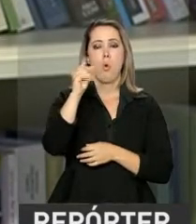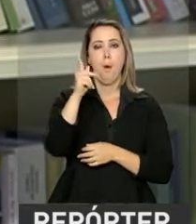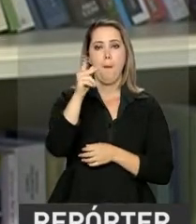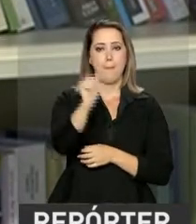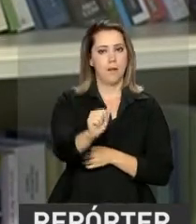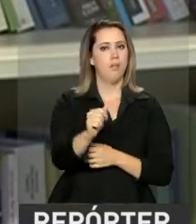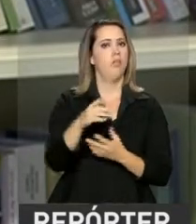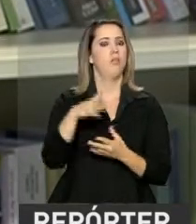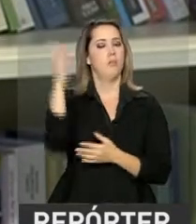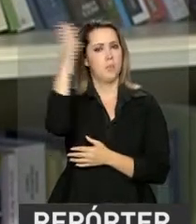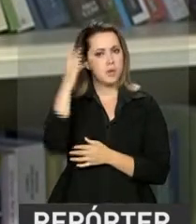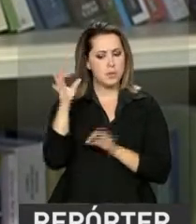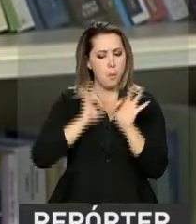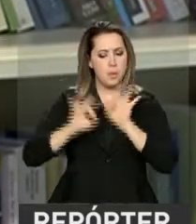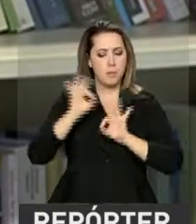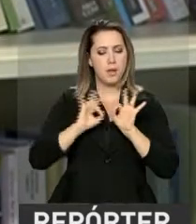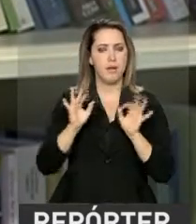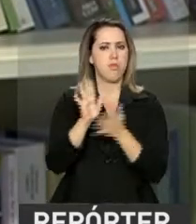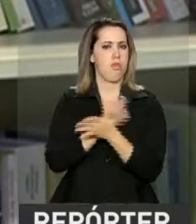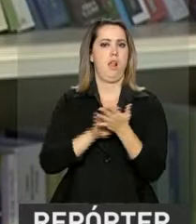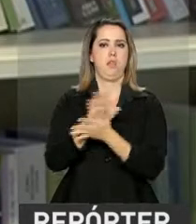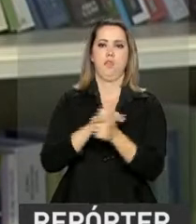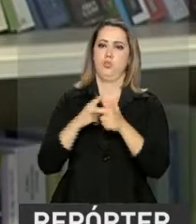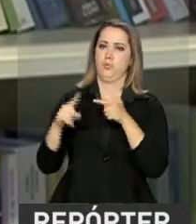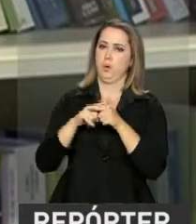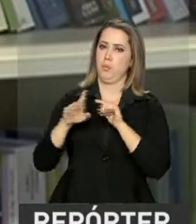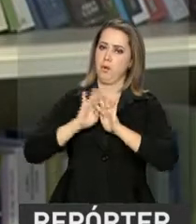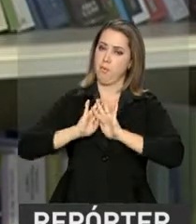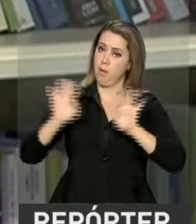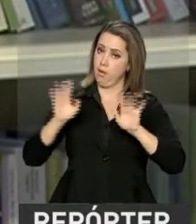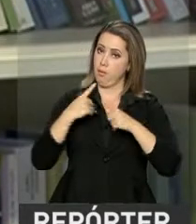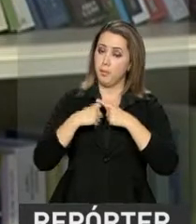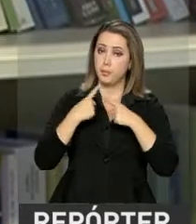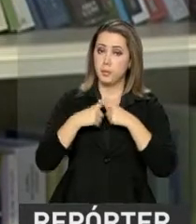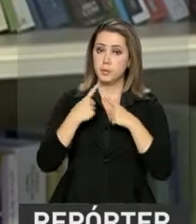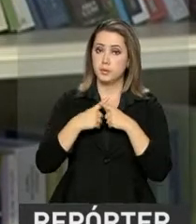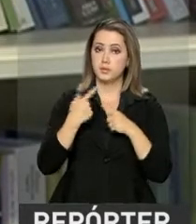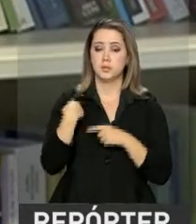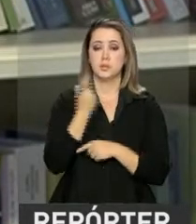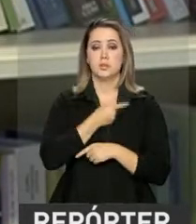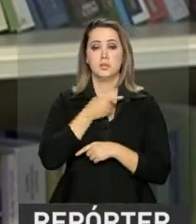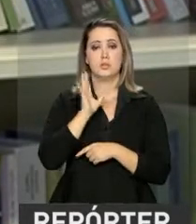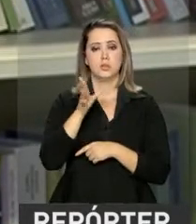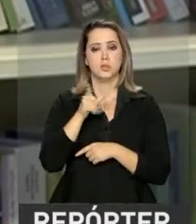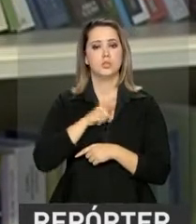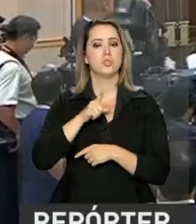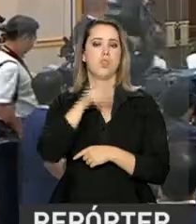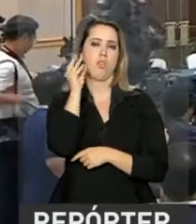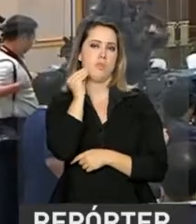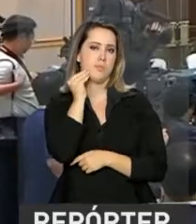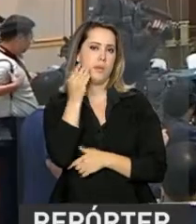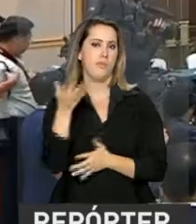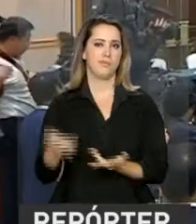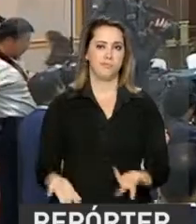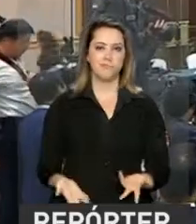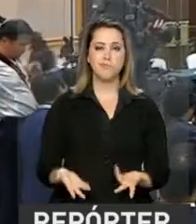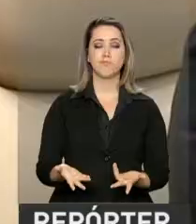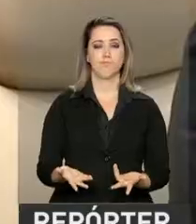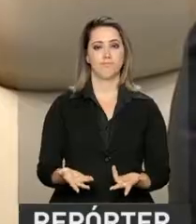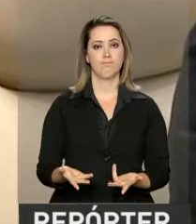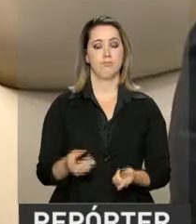muito bem preparado não aconteceu absolutamente nada porque a gente tem no round essa área também há